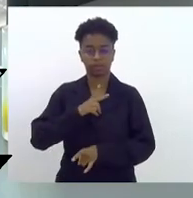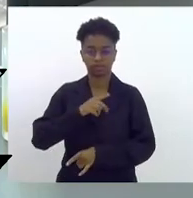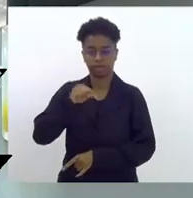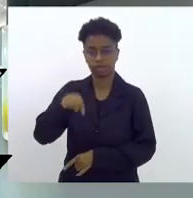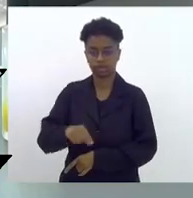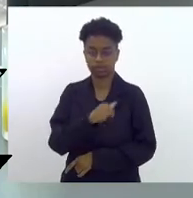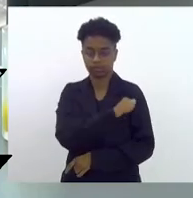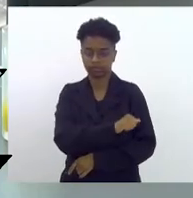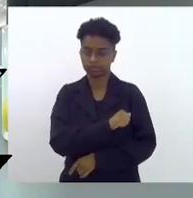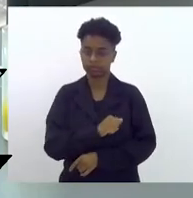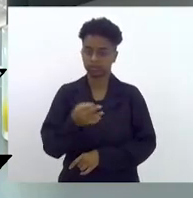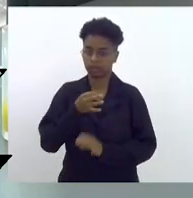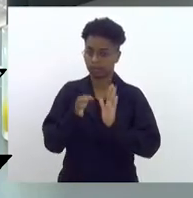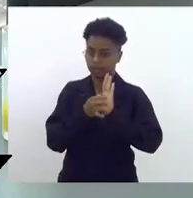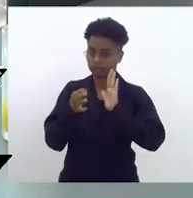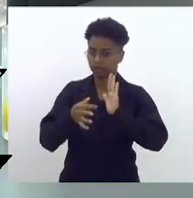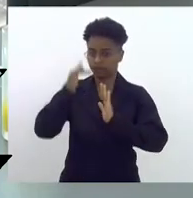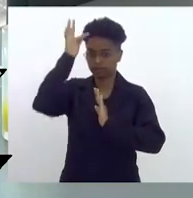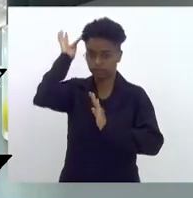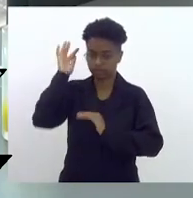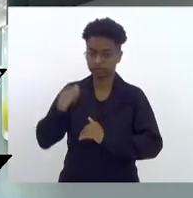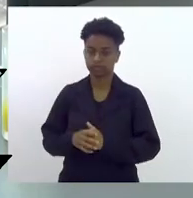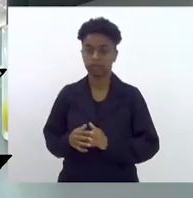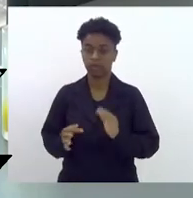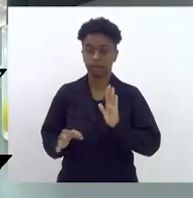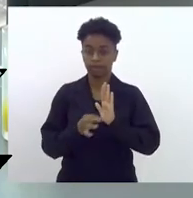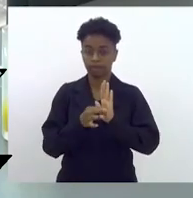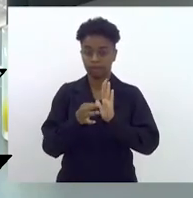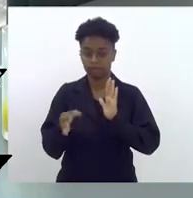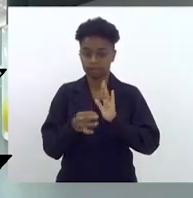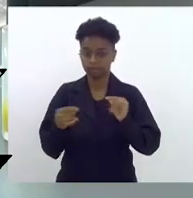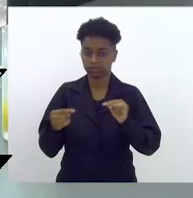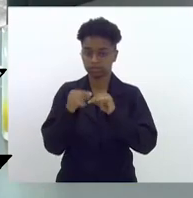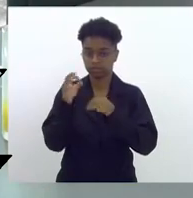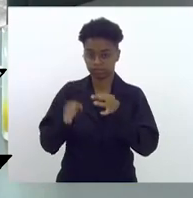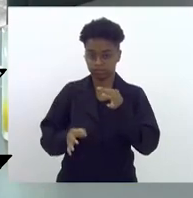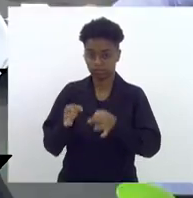aparecer Deputado Fred Pacheco parecida pela juridicidade